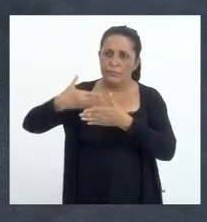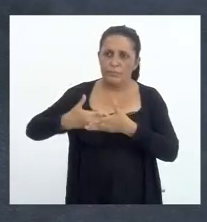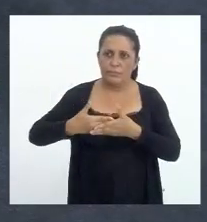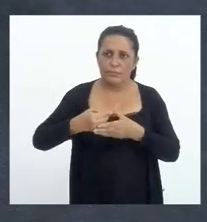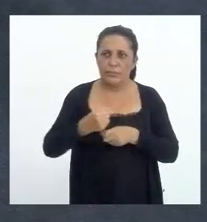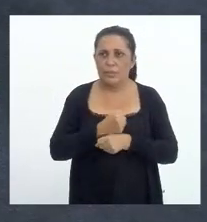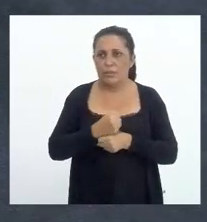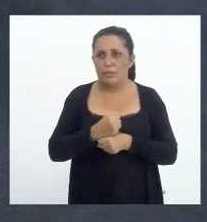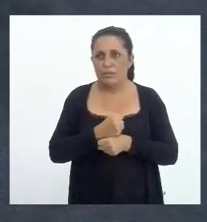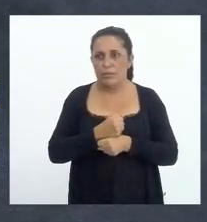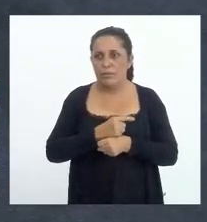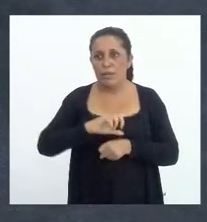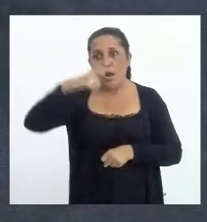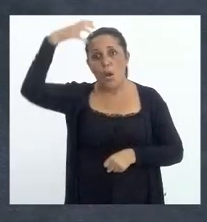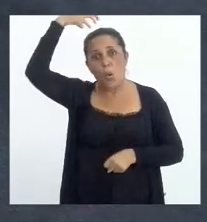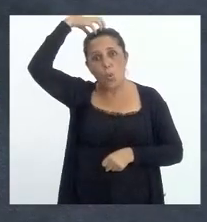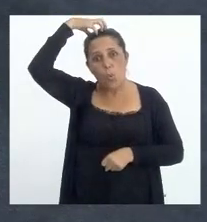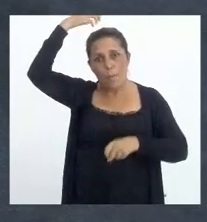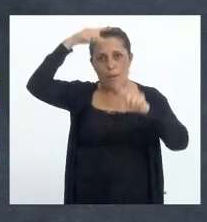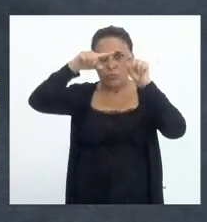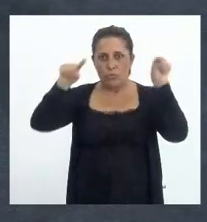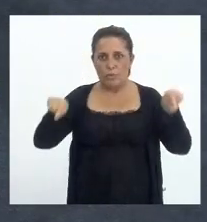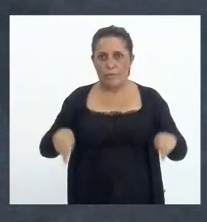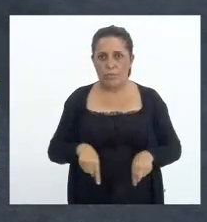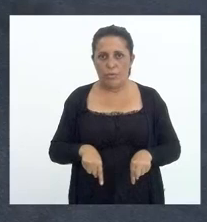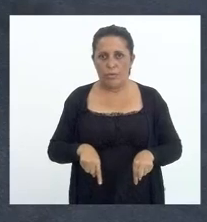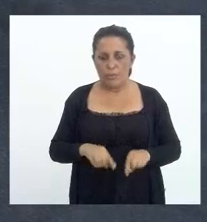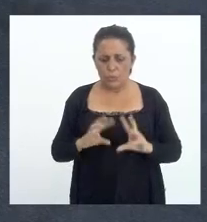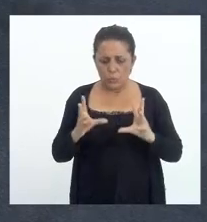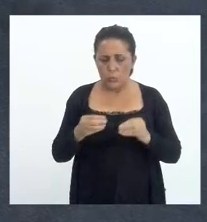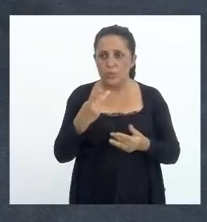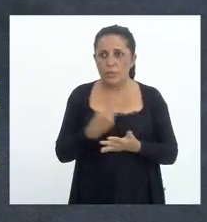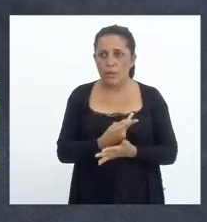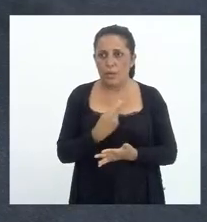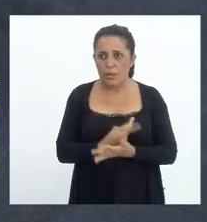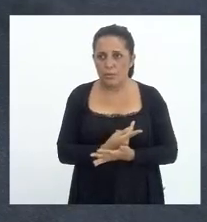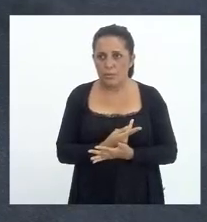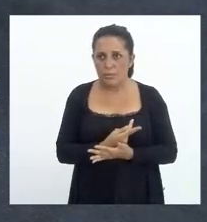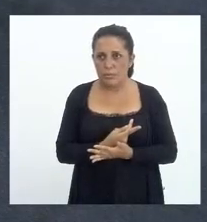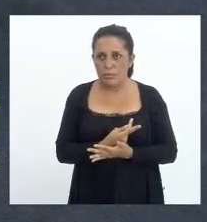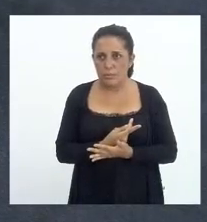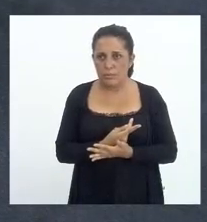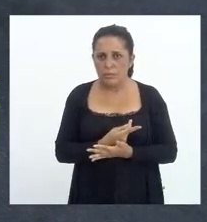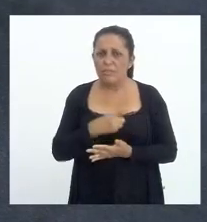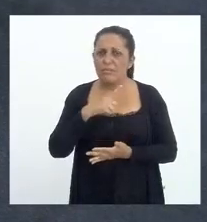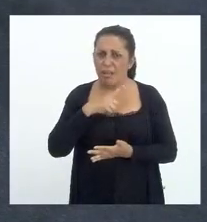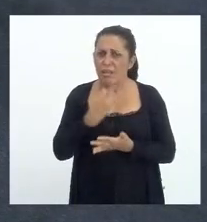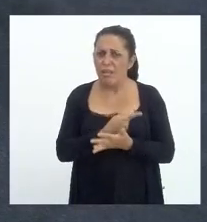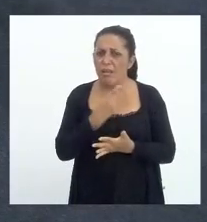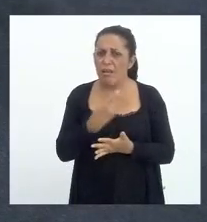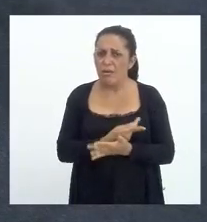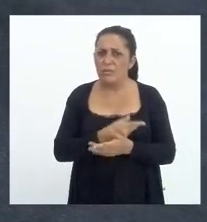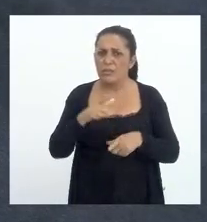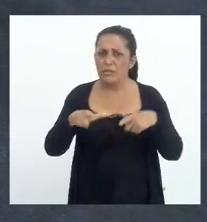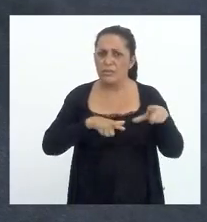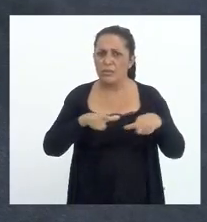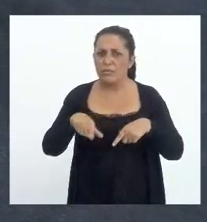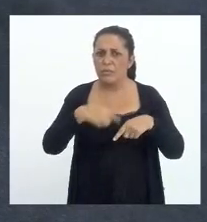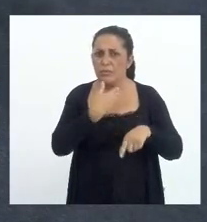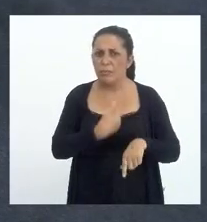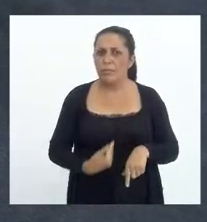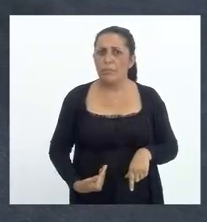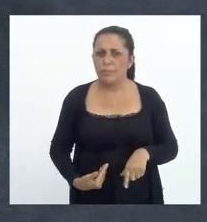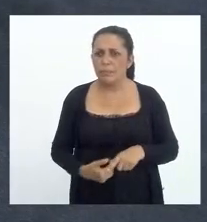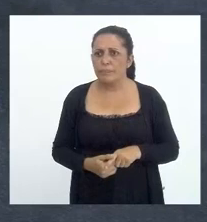culpa não é sempre do servidor, porque todos nós erramos. Há mazelas também no serviço público. E eu